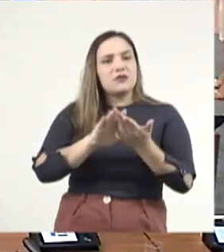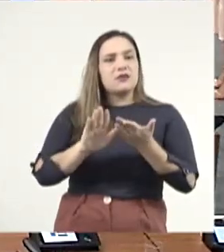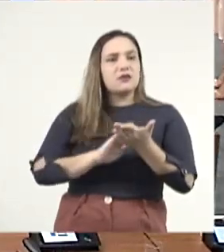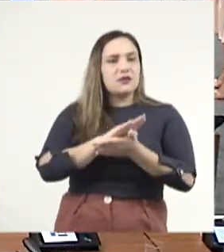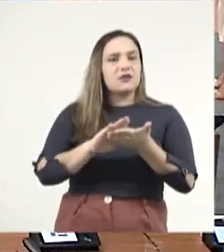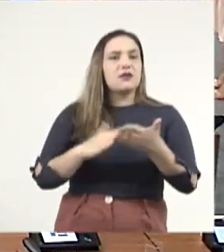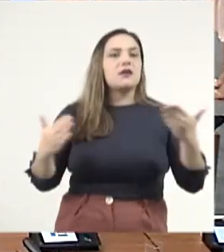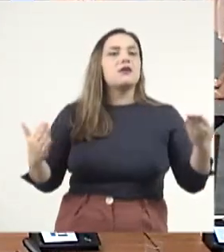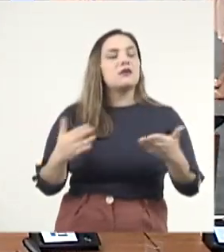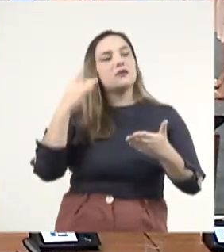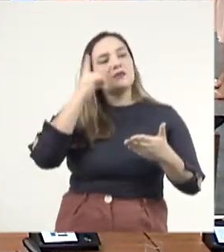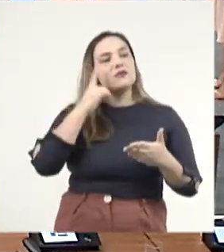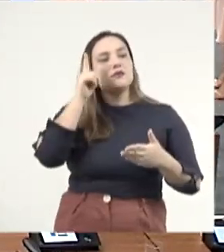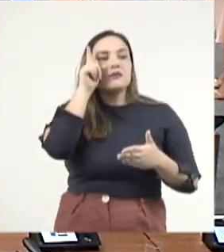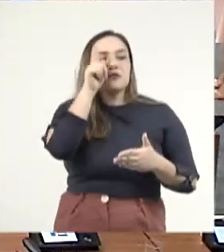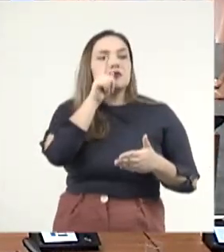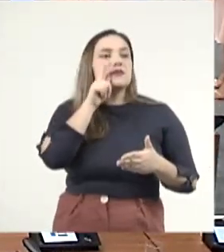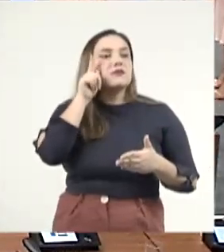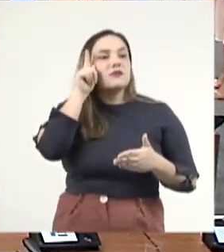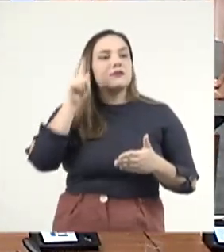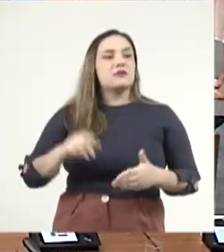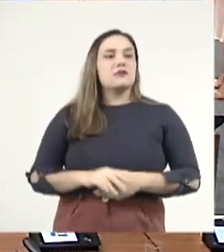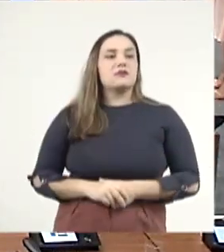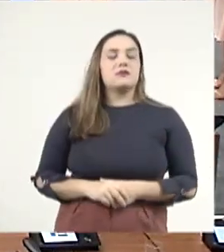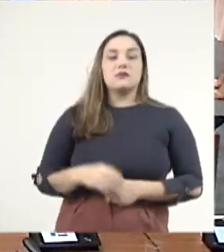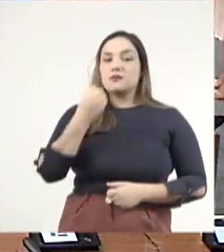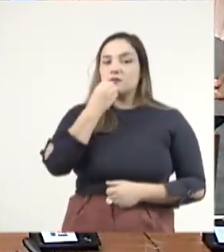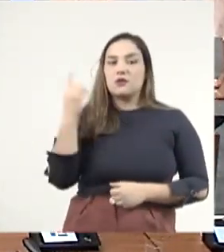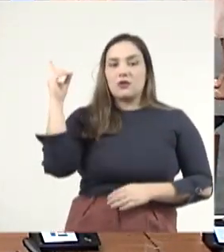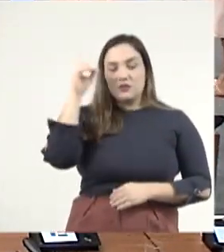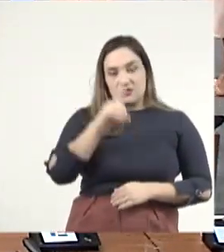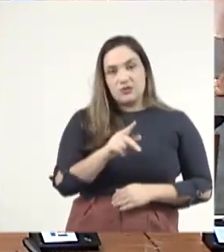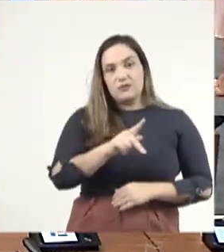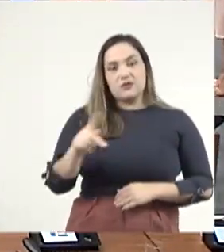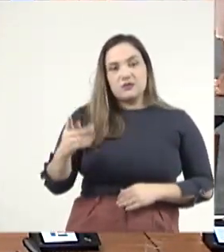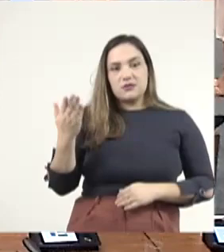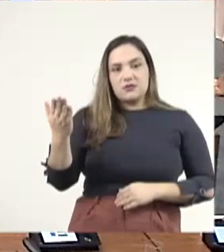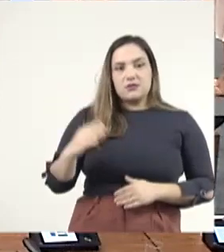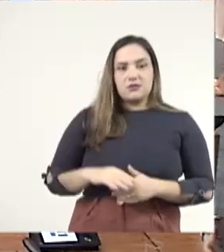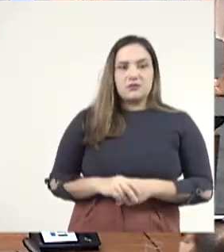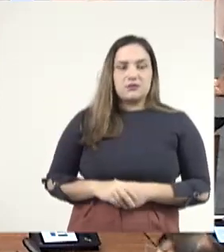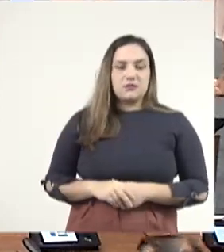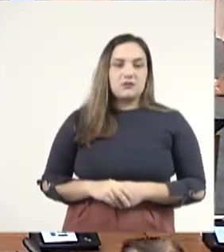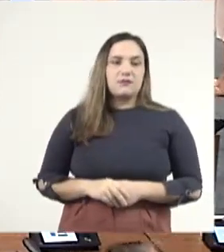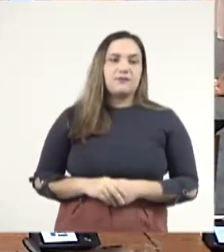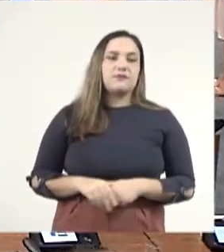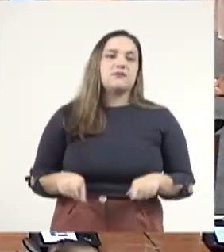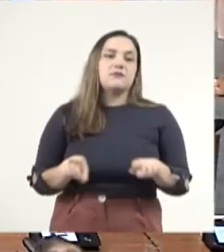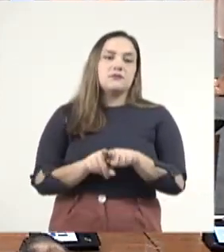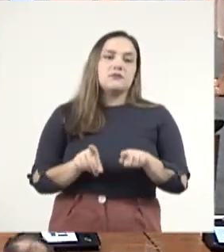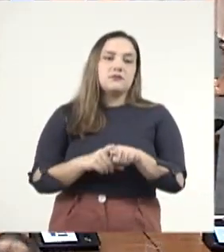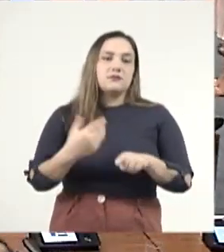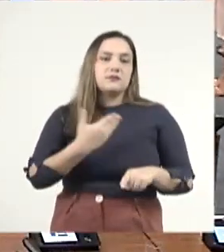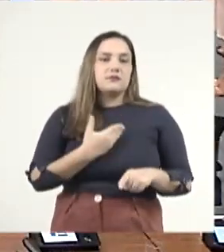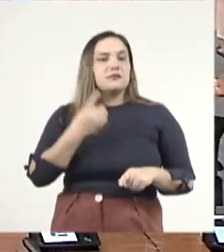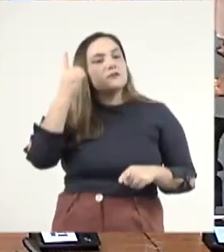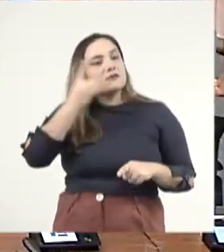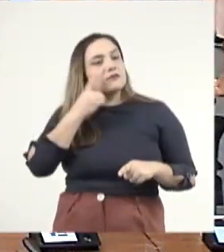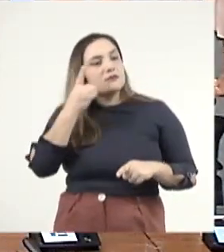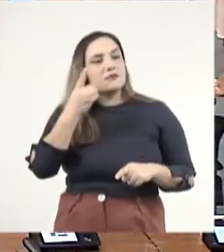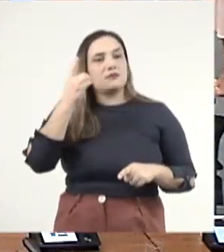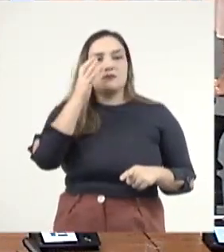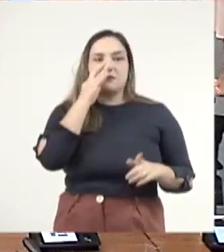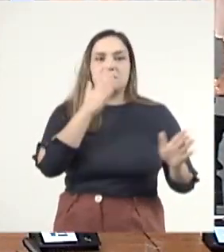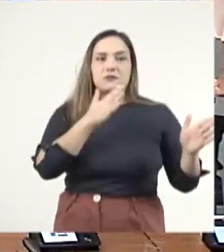Com a palavra, a deputada Gleice Jane. Bom dia, presidente. Bom dia, nobres colegas deputados, deputadas que